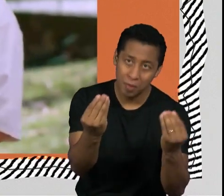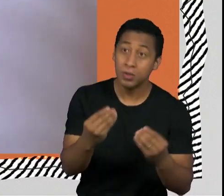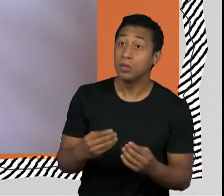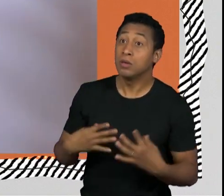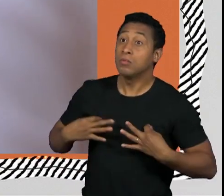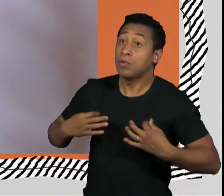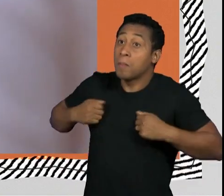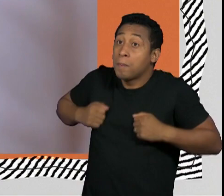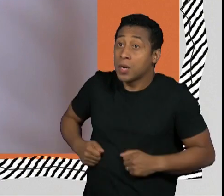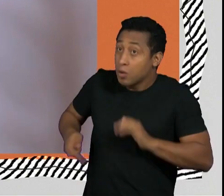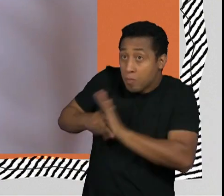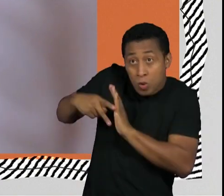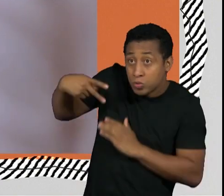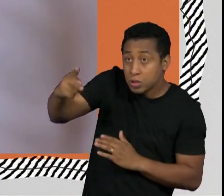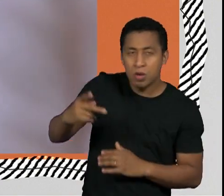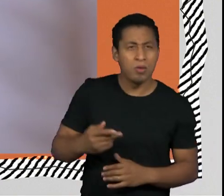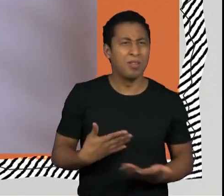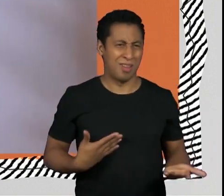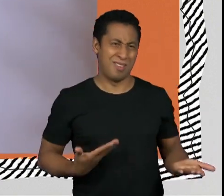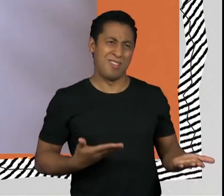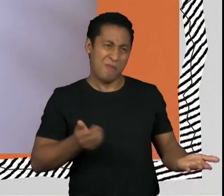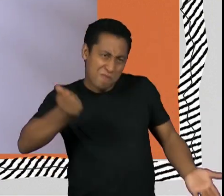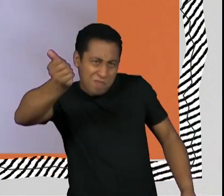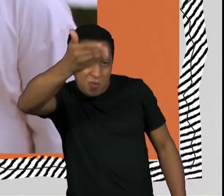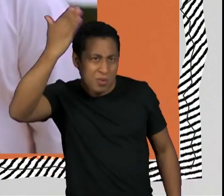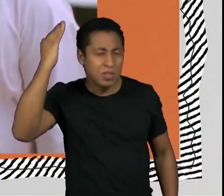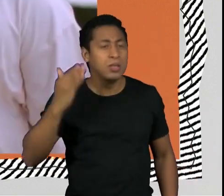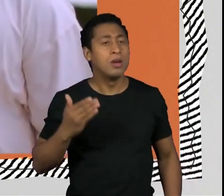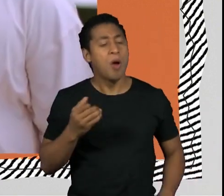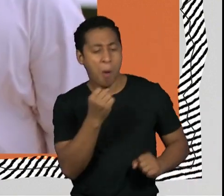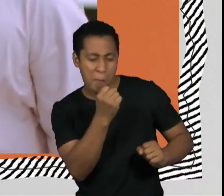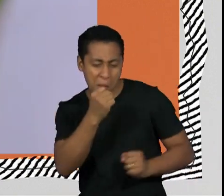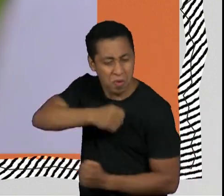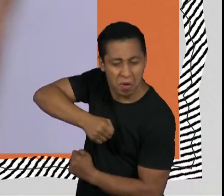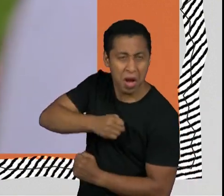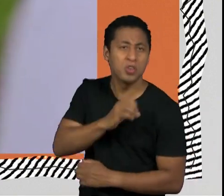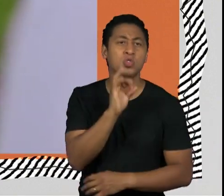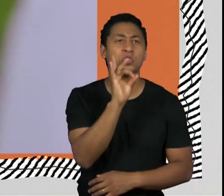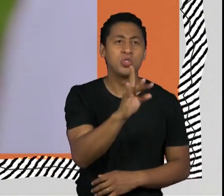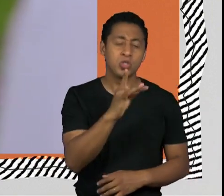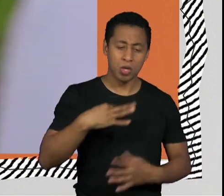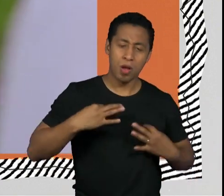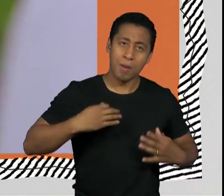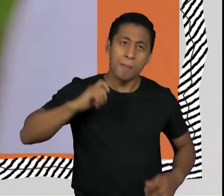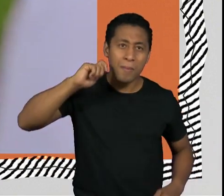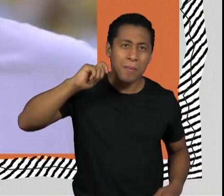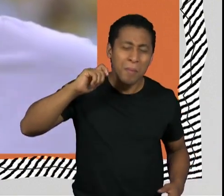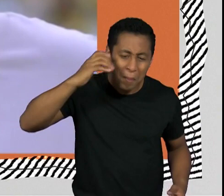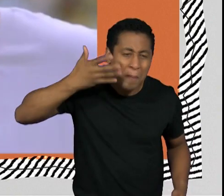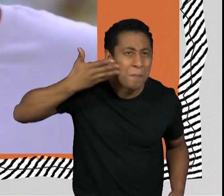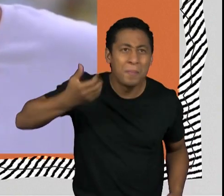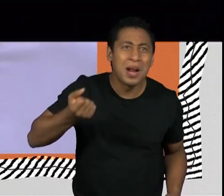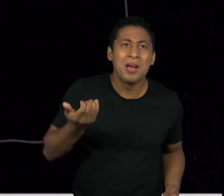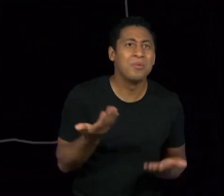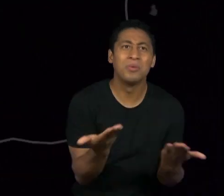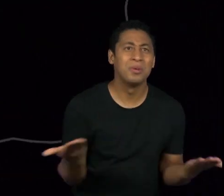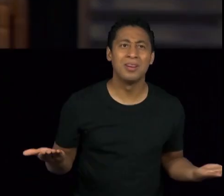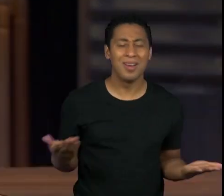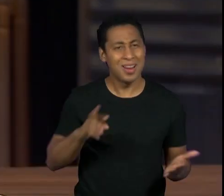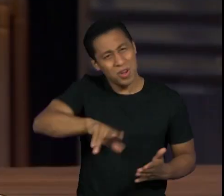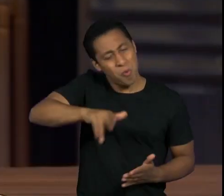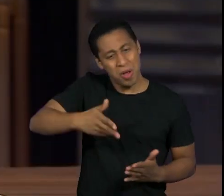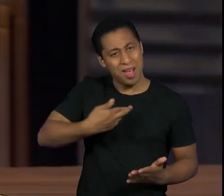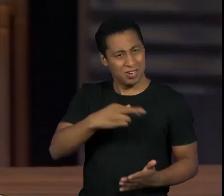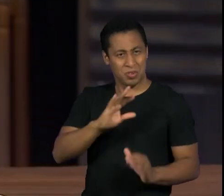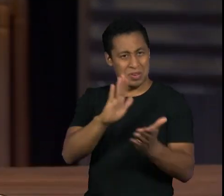cor do senhor. Foda-se. Roberto Carlos só usa azul, ele é filho de Smurf. Se a pessoa usar a camisa rosa, é filha da porra da Peppa Pig, não fode. Eu